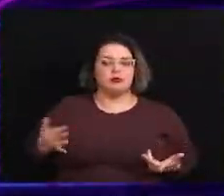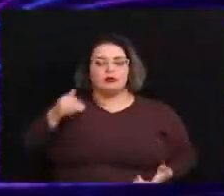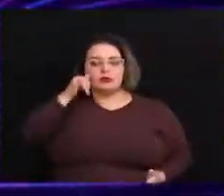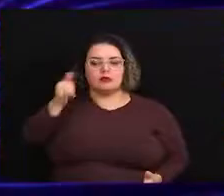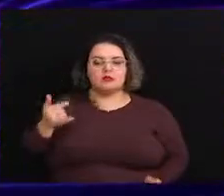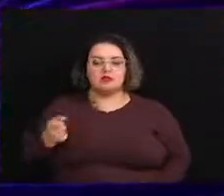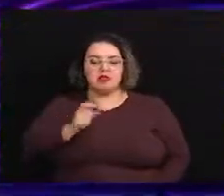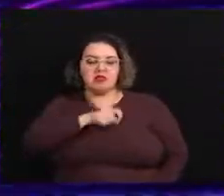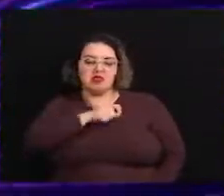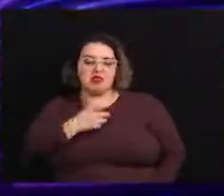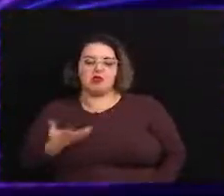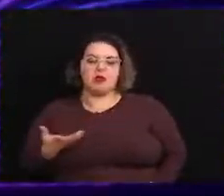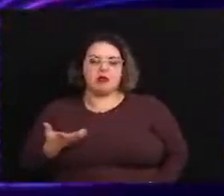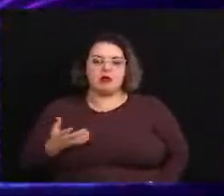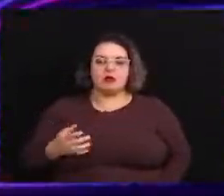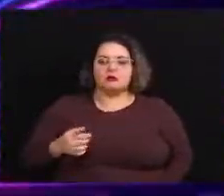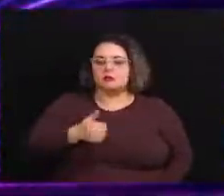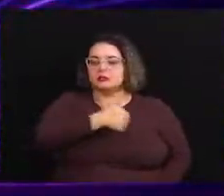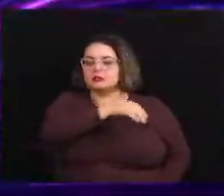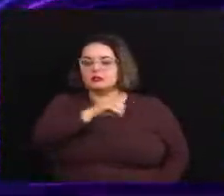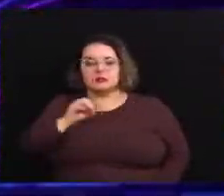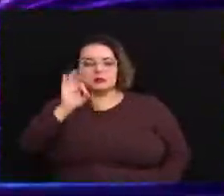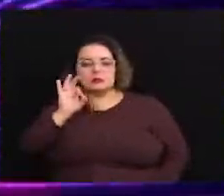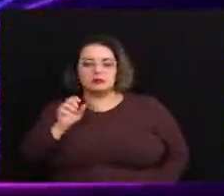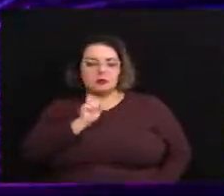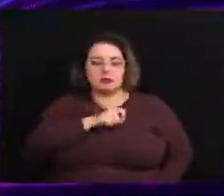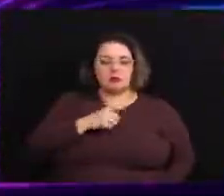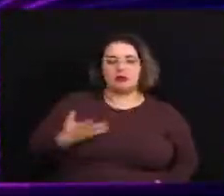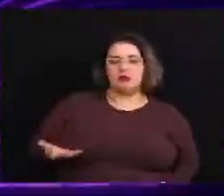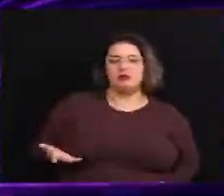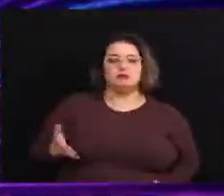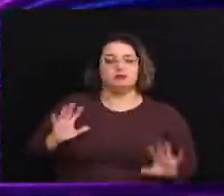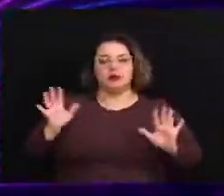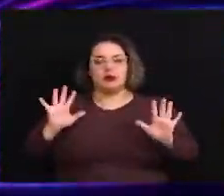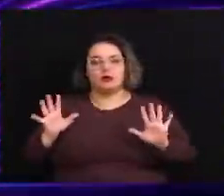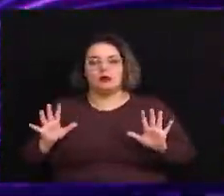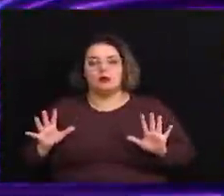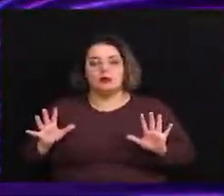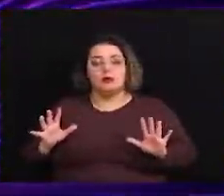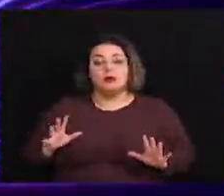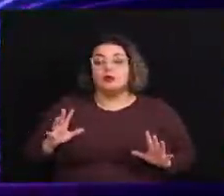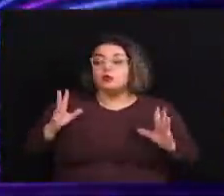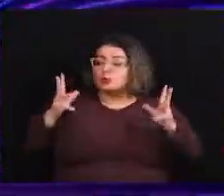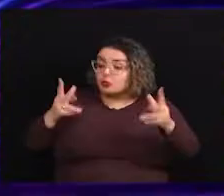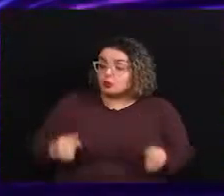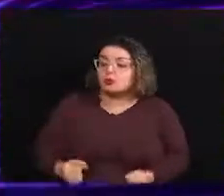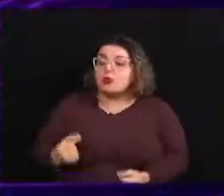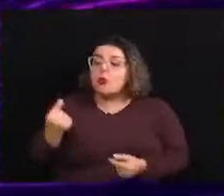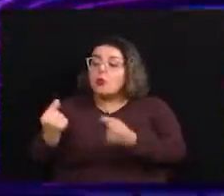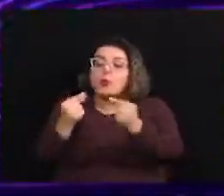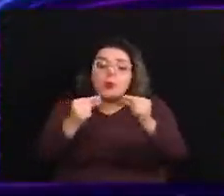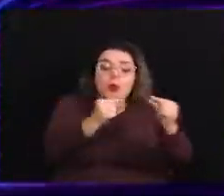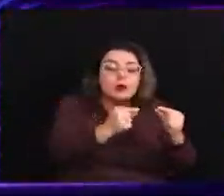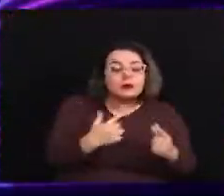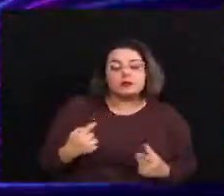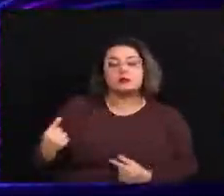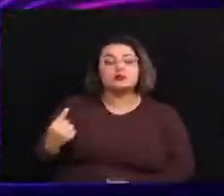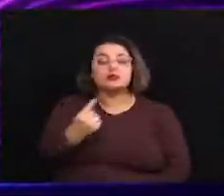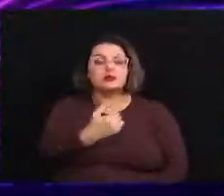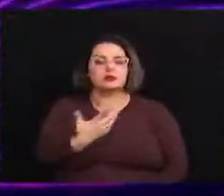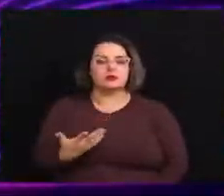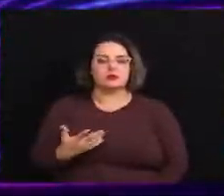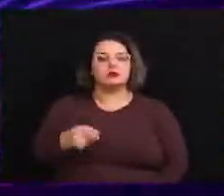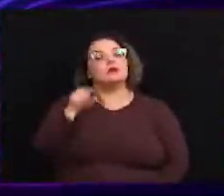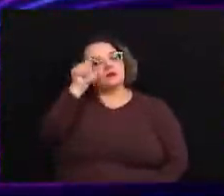maniqueístas, né? Tipo, o mocinho 100% bonzinho, o vilão 100% vilão. Não, todo mundo tem um pouco de todo mundo. E de acordo com a situação,